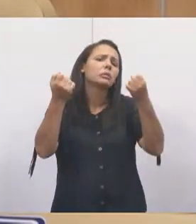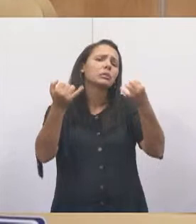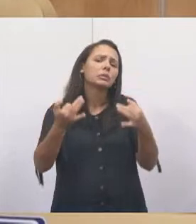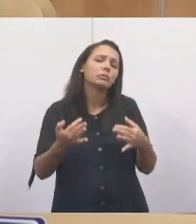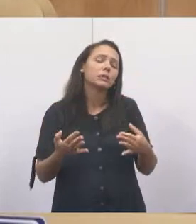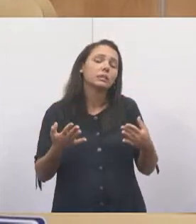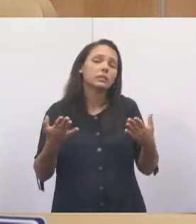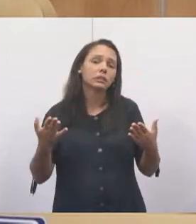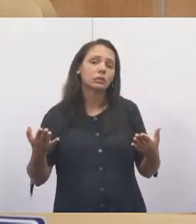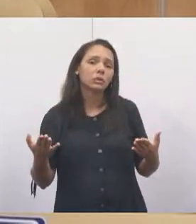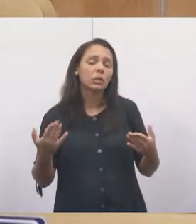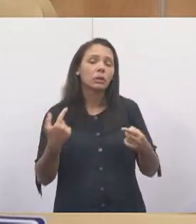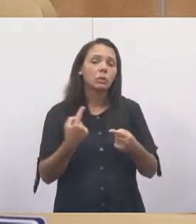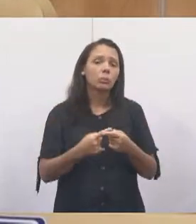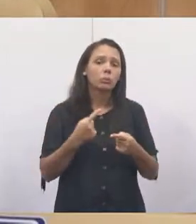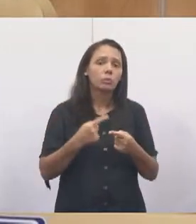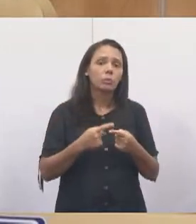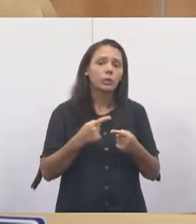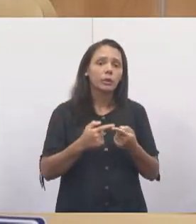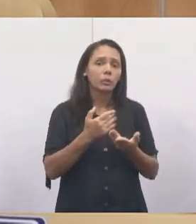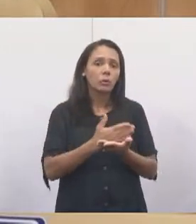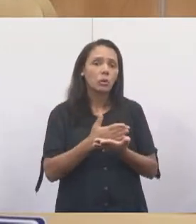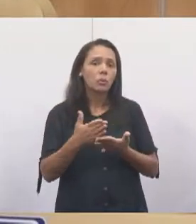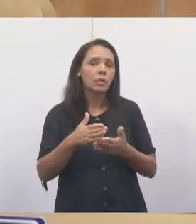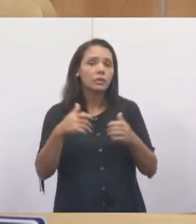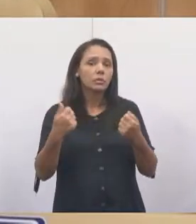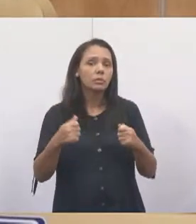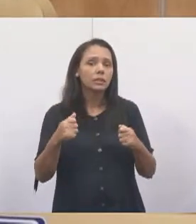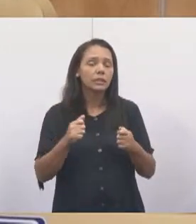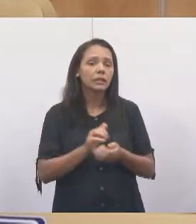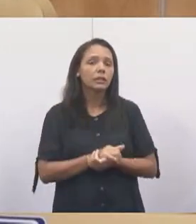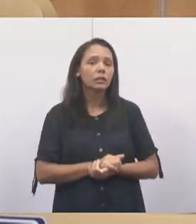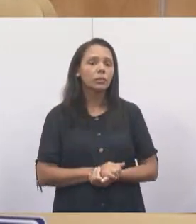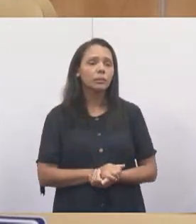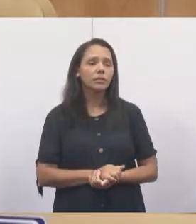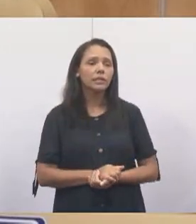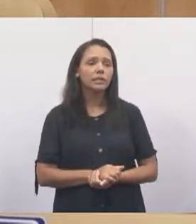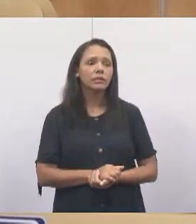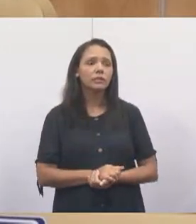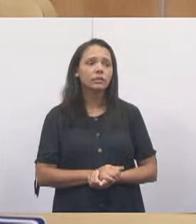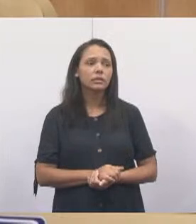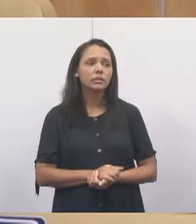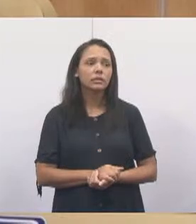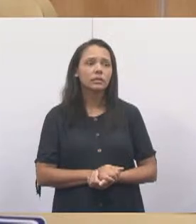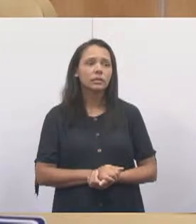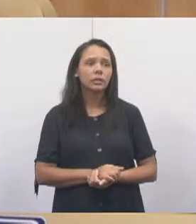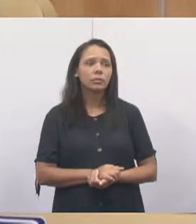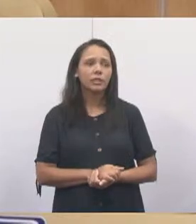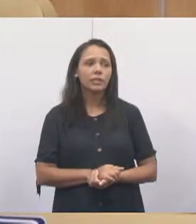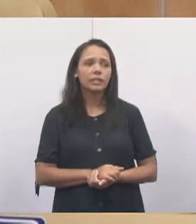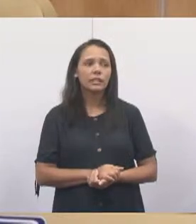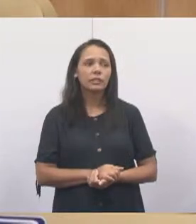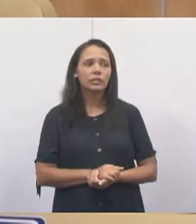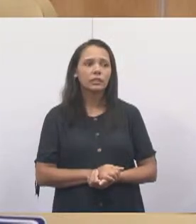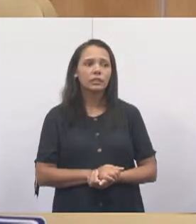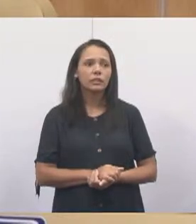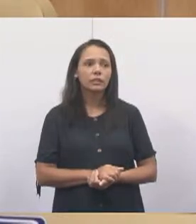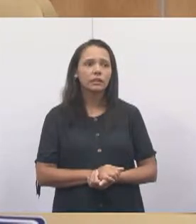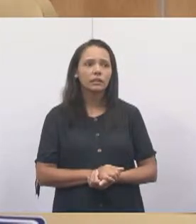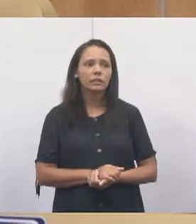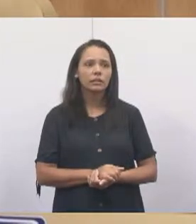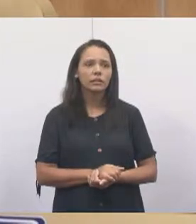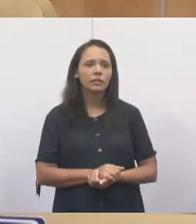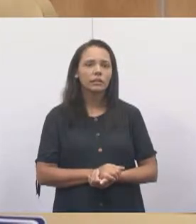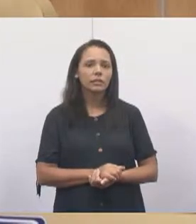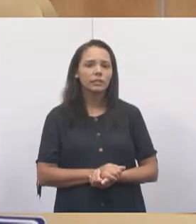sentido? Porque o ponto de partida tem que ser a prevenção. Não socorrer no momento em que a gente já está